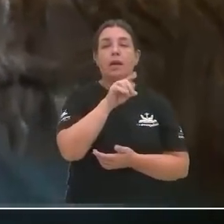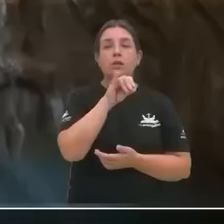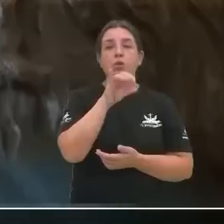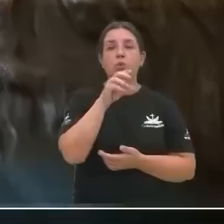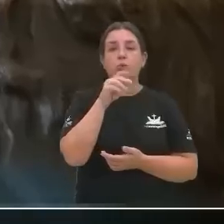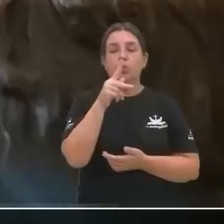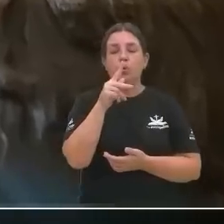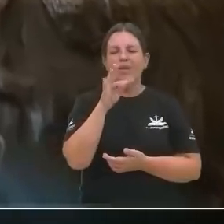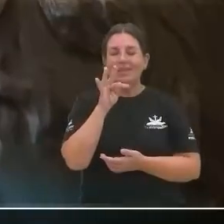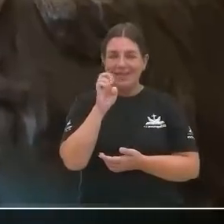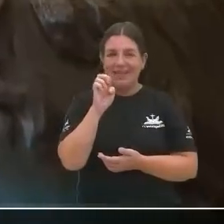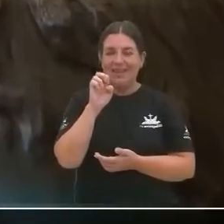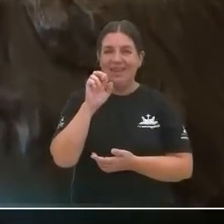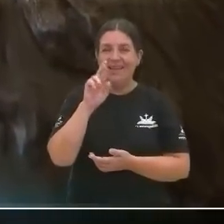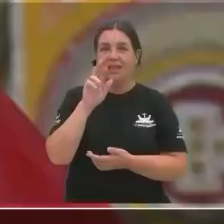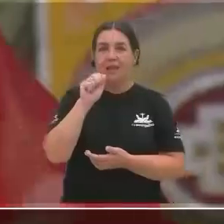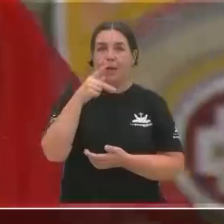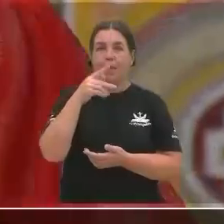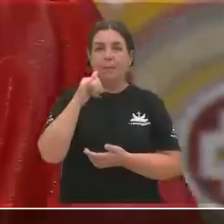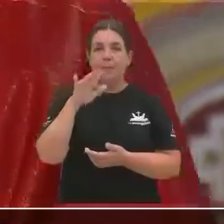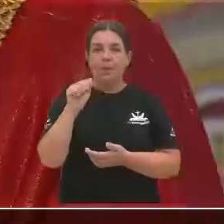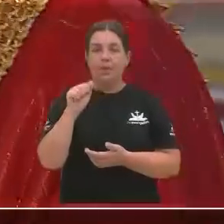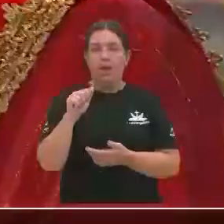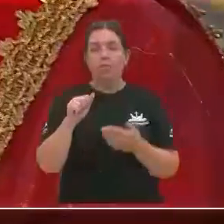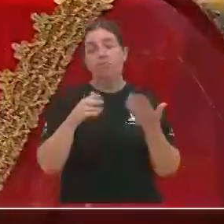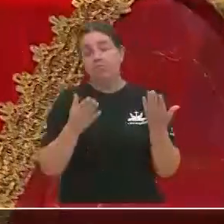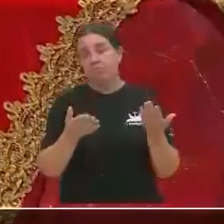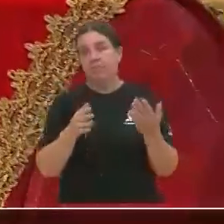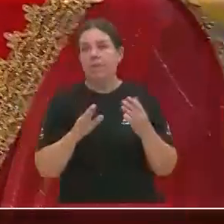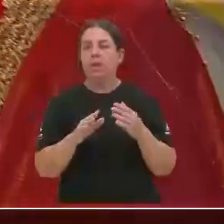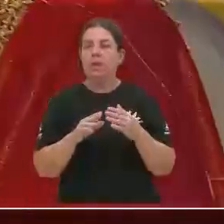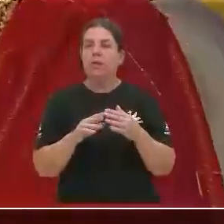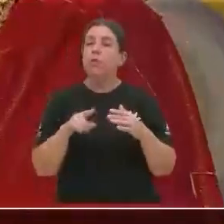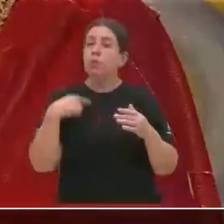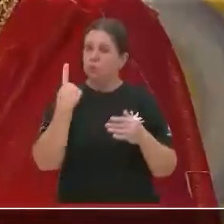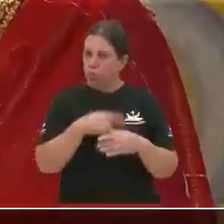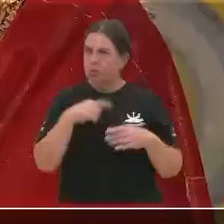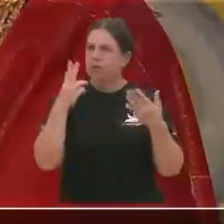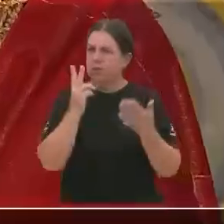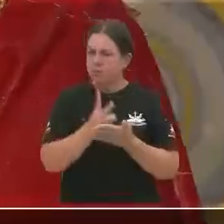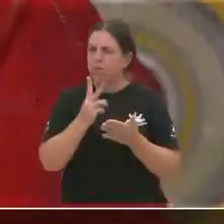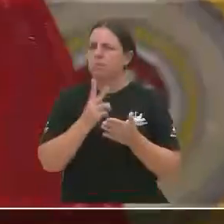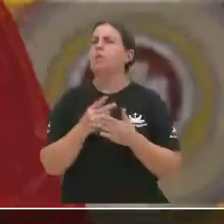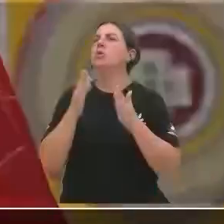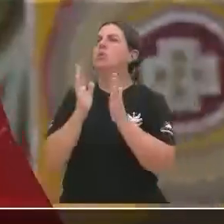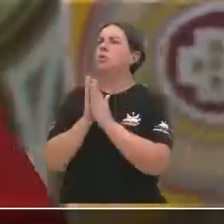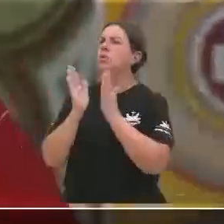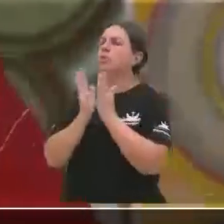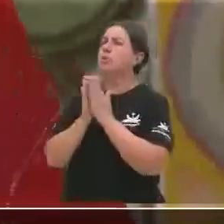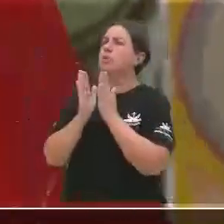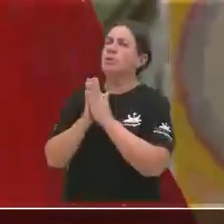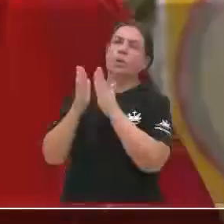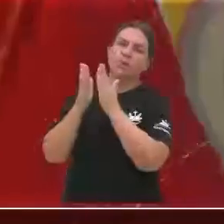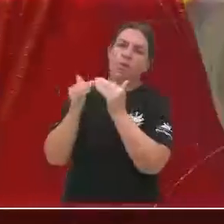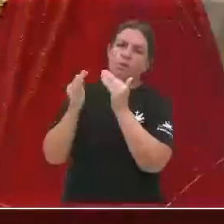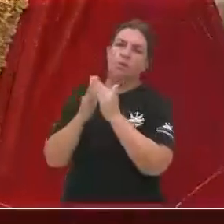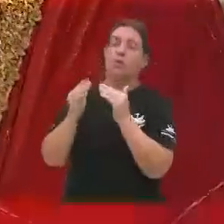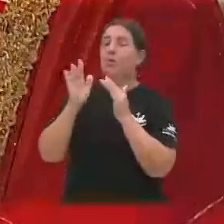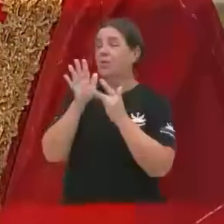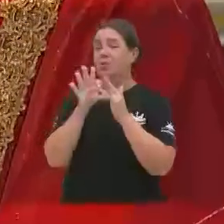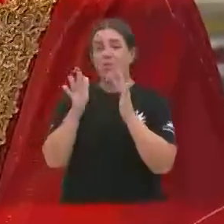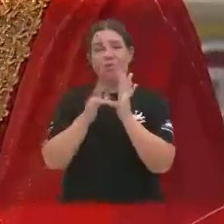nós somos chamados assim sempre aos pés de Nosso Senhor aos pés da cruz de